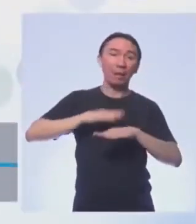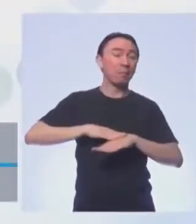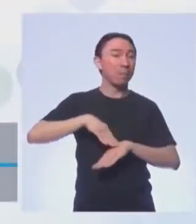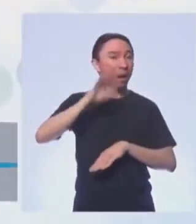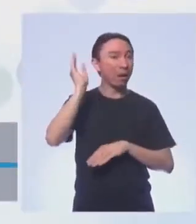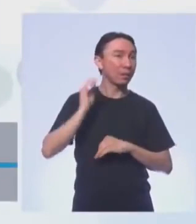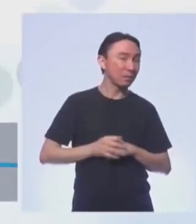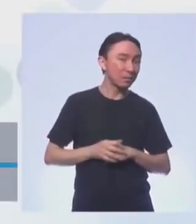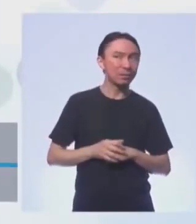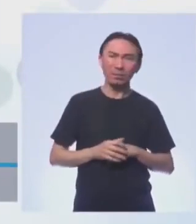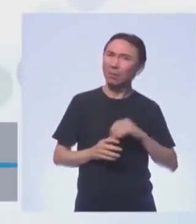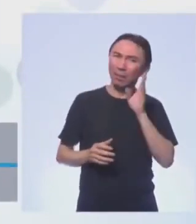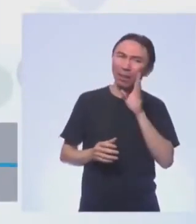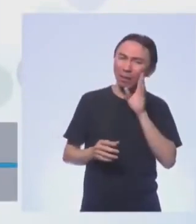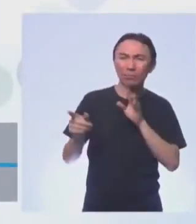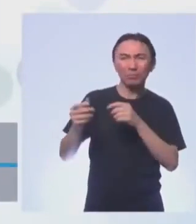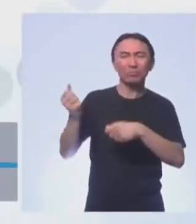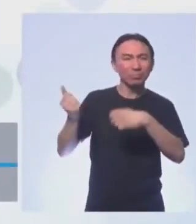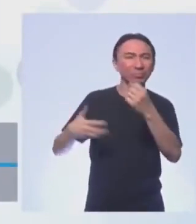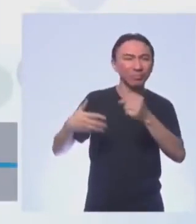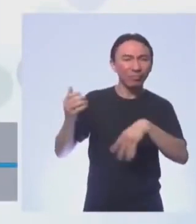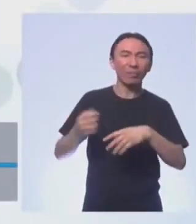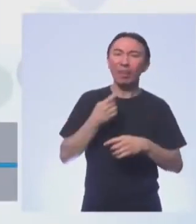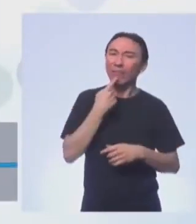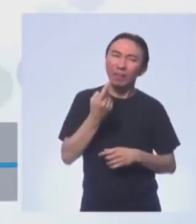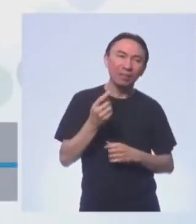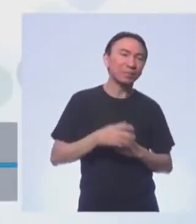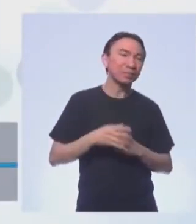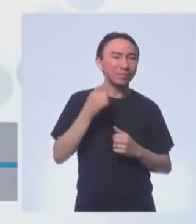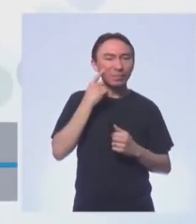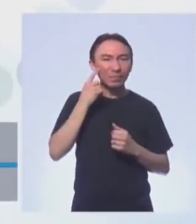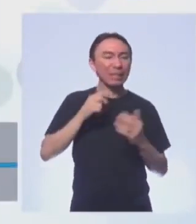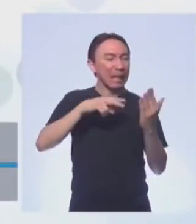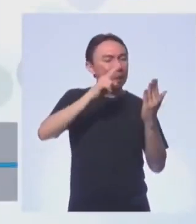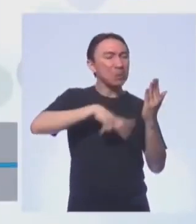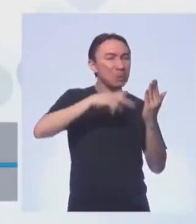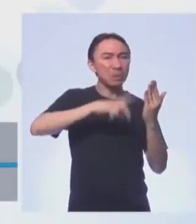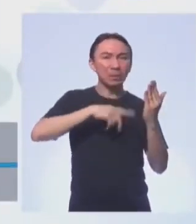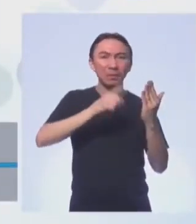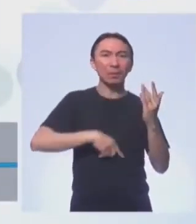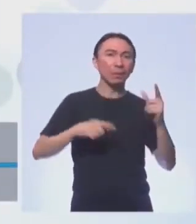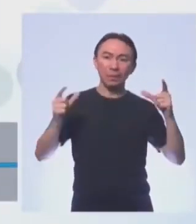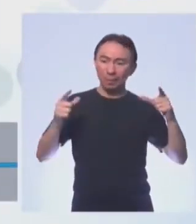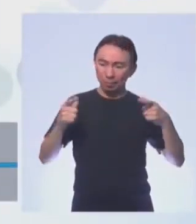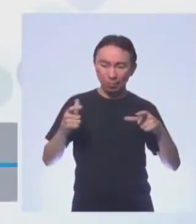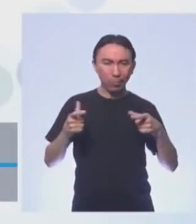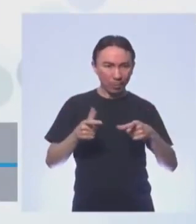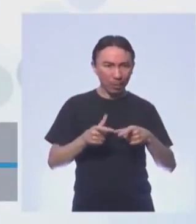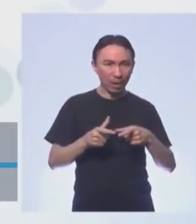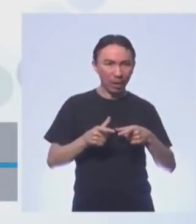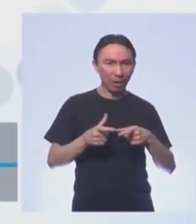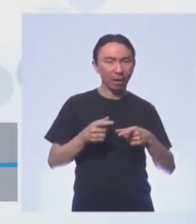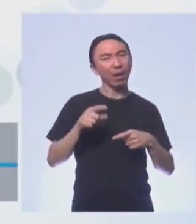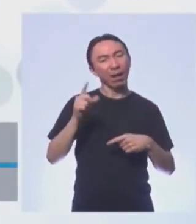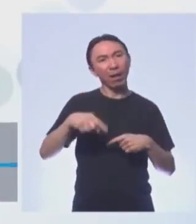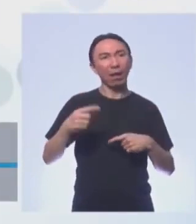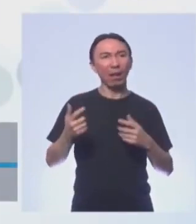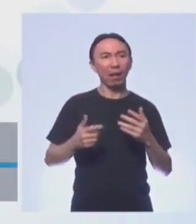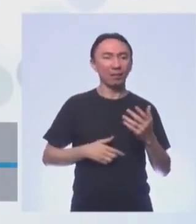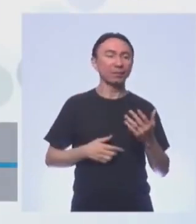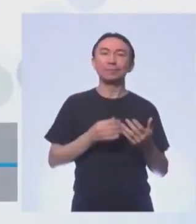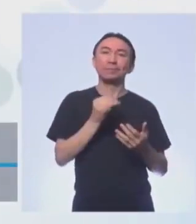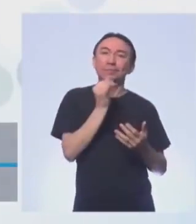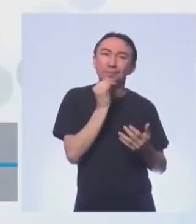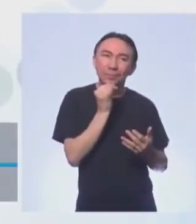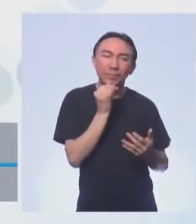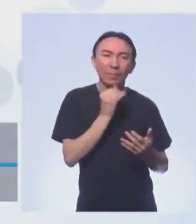você falar sobre isso, porque quando a gente fala que a leitura tem tido uma decaída, a gente está levando em consideração esse tipo de leitura específica, né? Porque falar